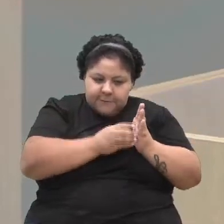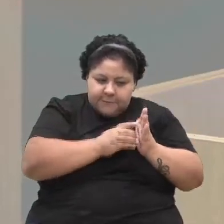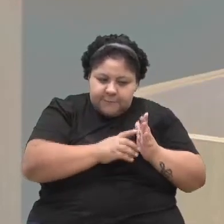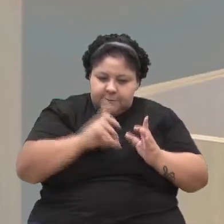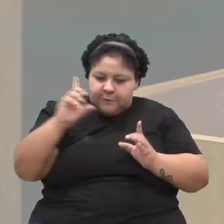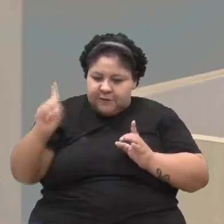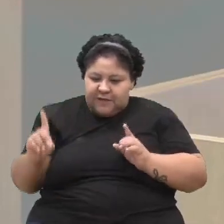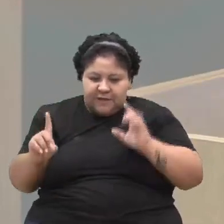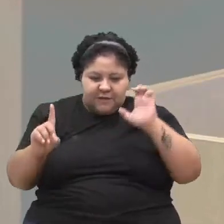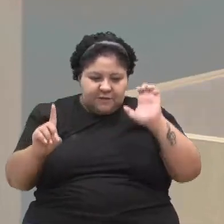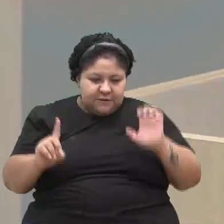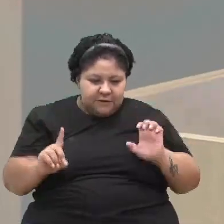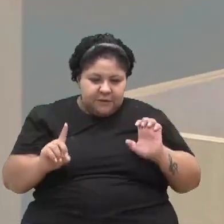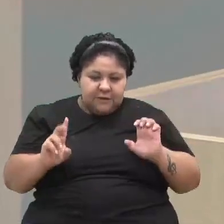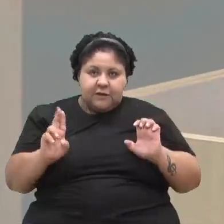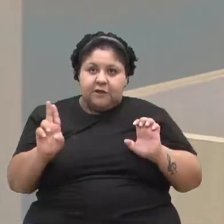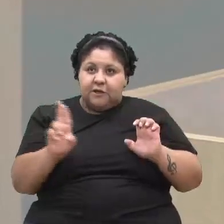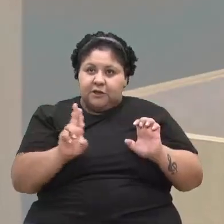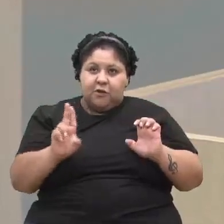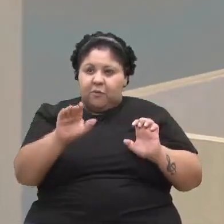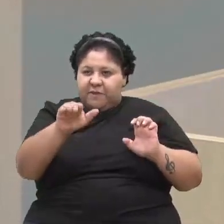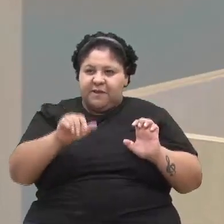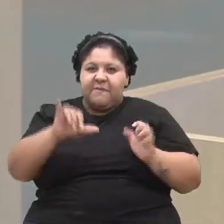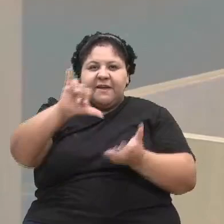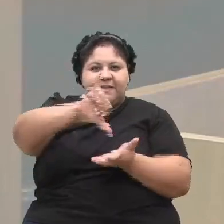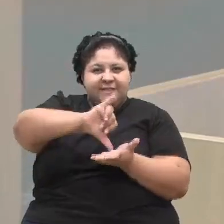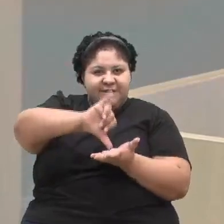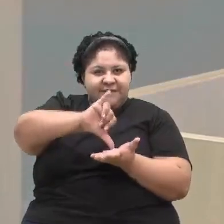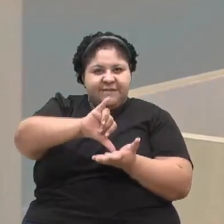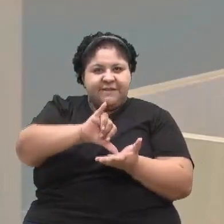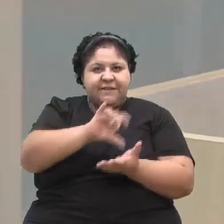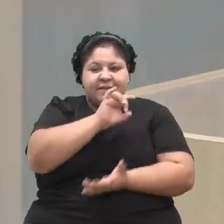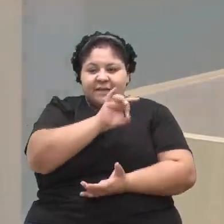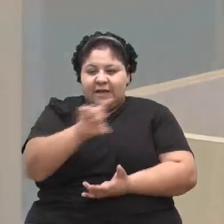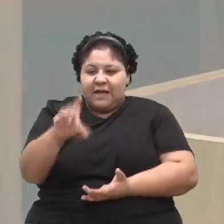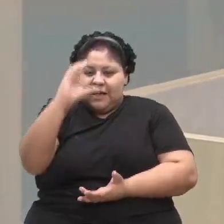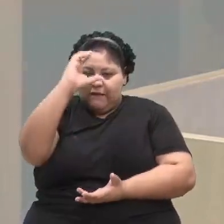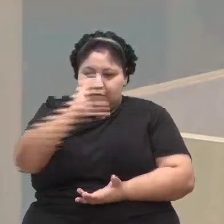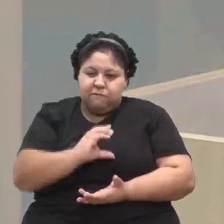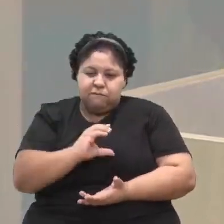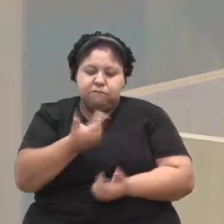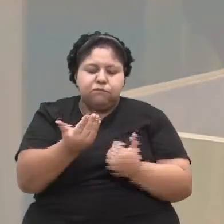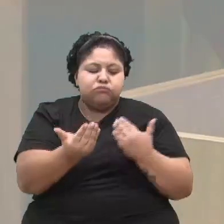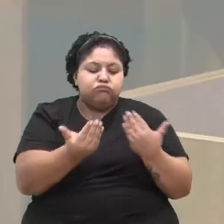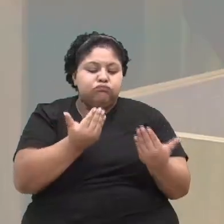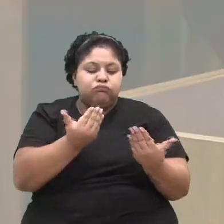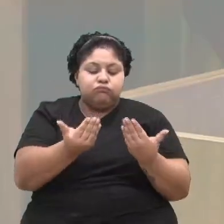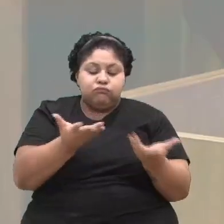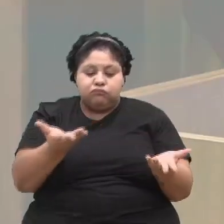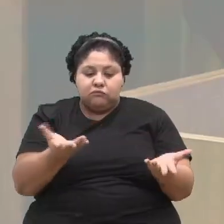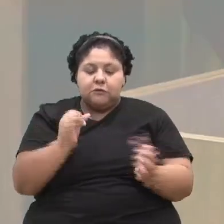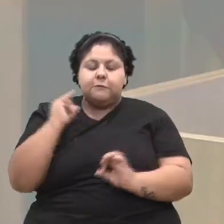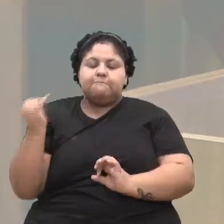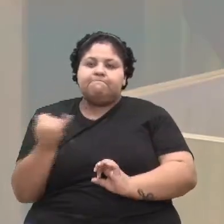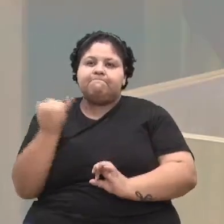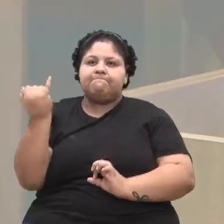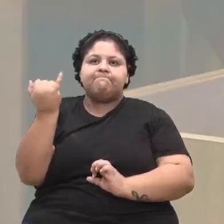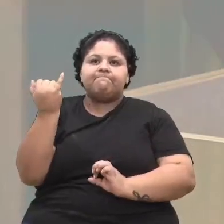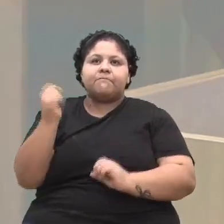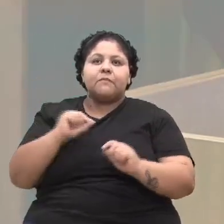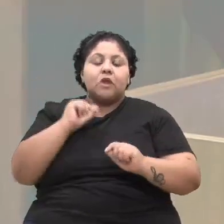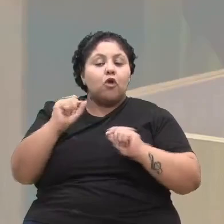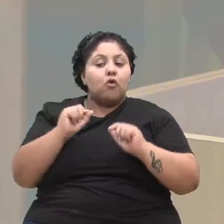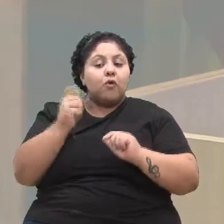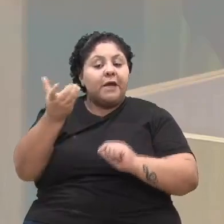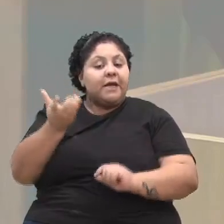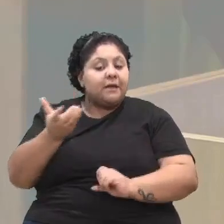de esquerda e os chamados de centro. Cabe a cada cidadão uma análise importante sobre o que